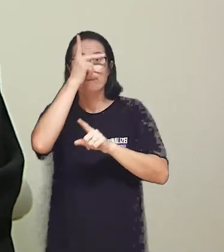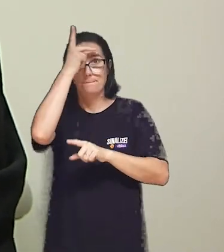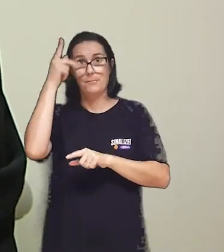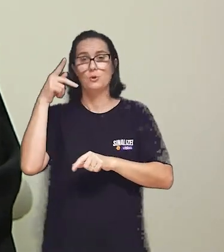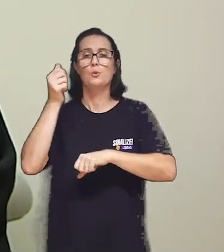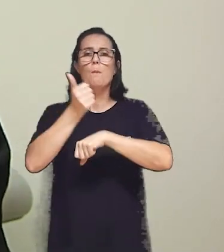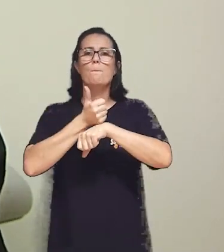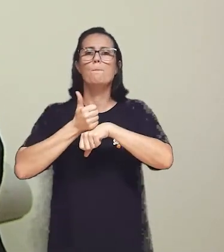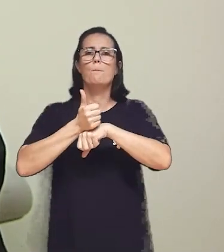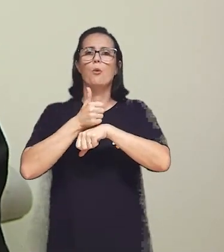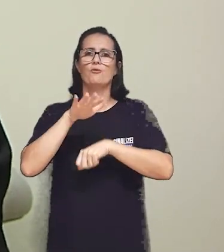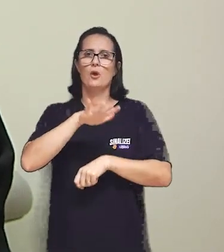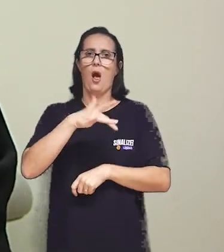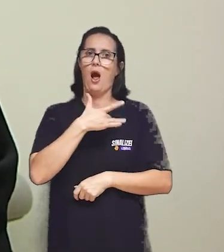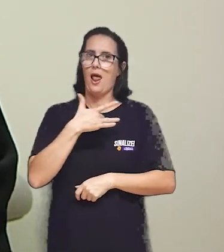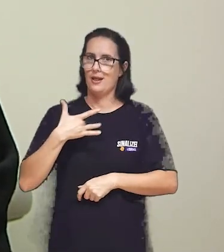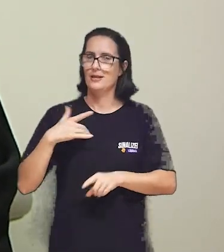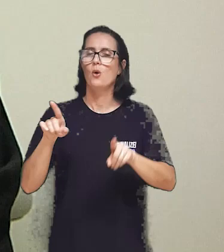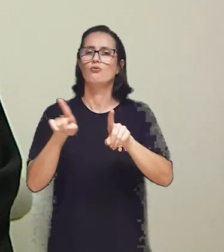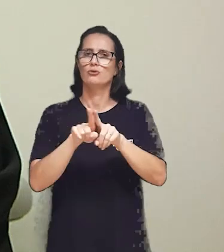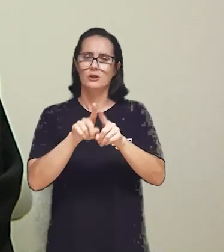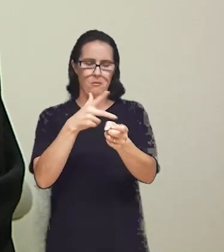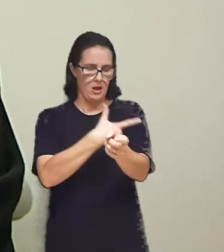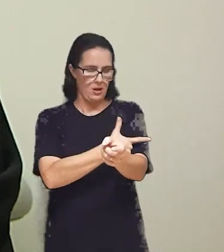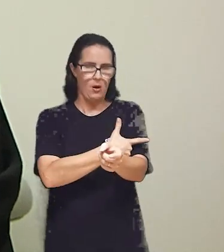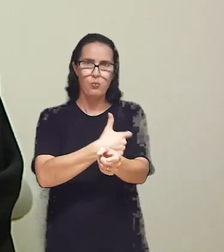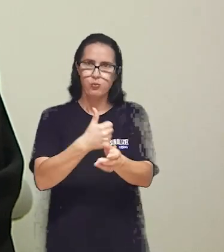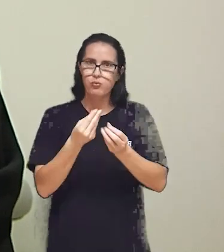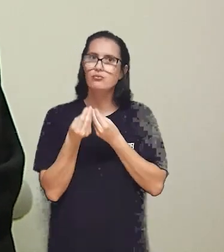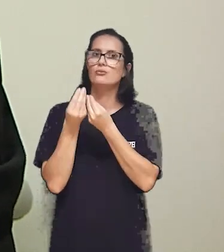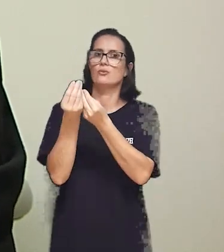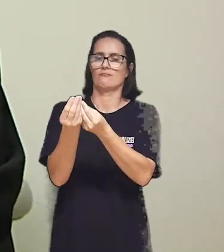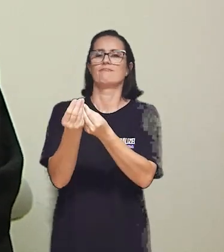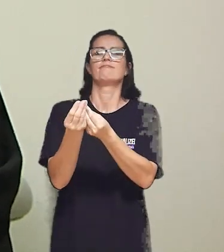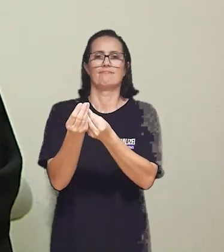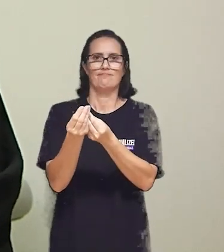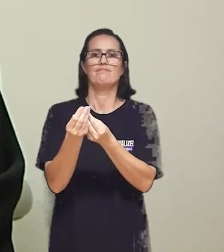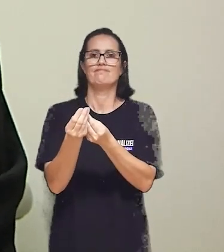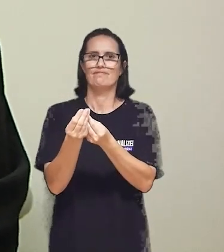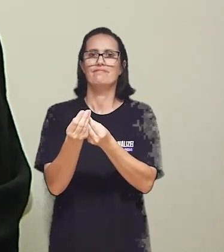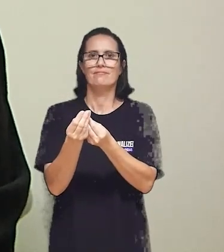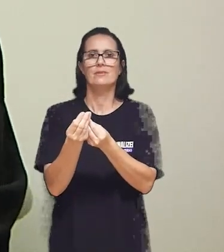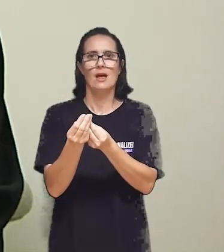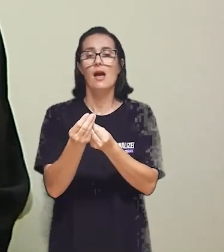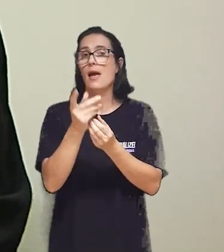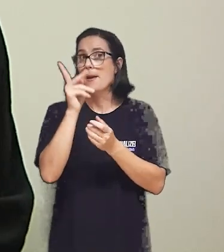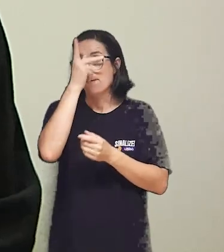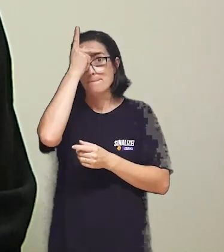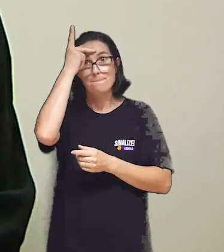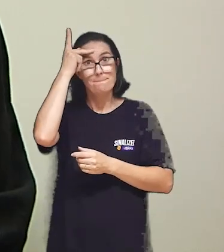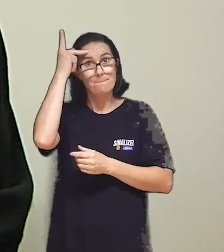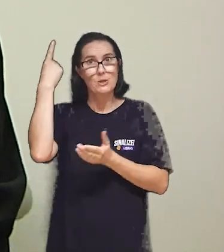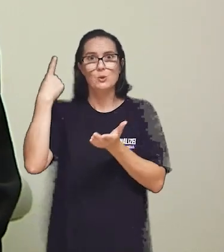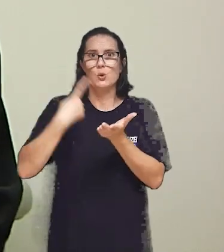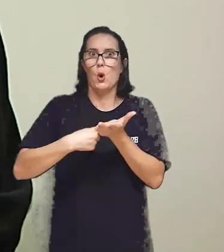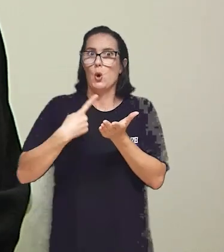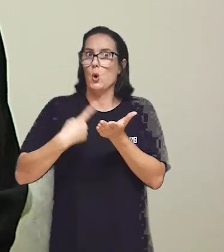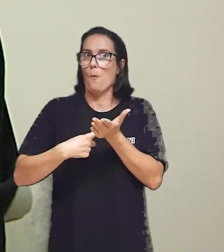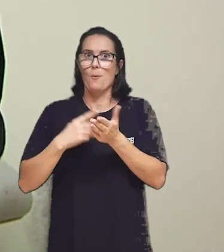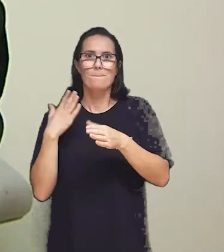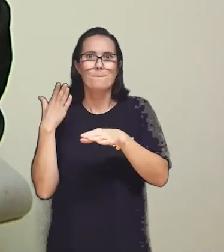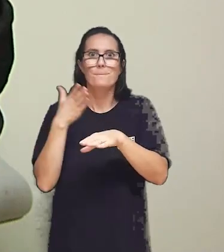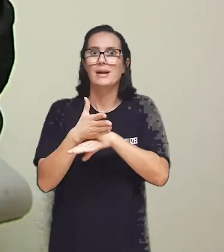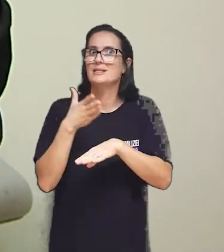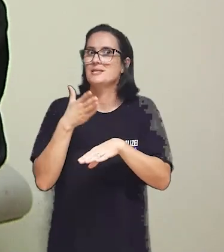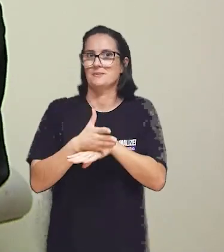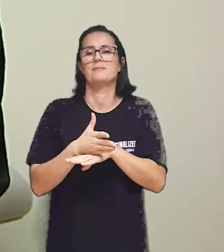saúde, que também são doadores de sangue, que são doadores assíduos. Então, por meio do envolvimento realmente do